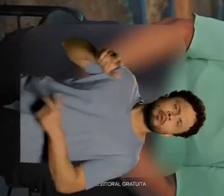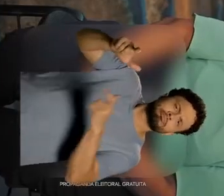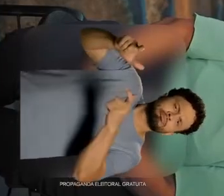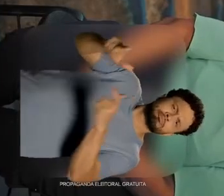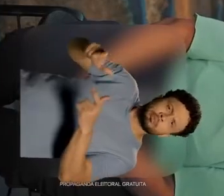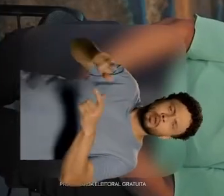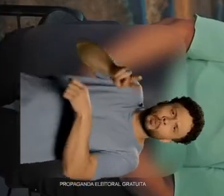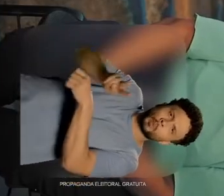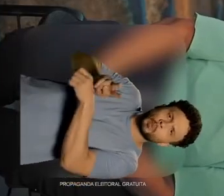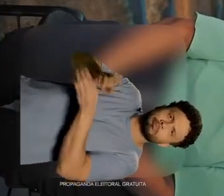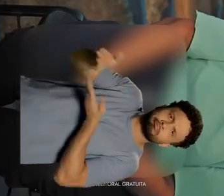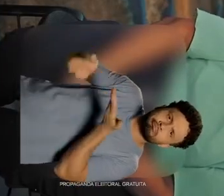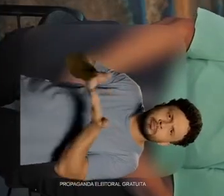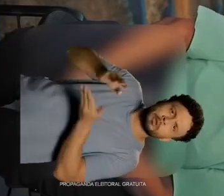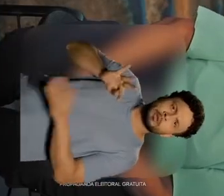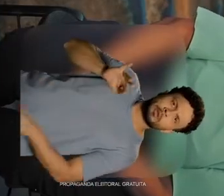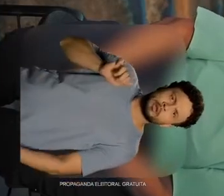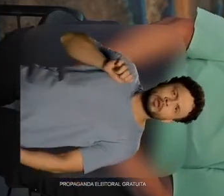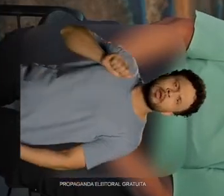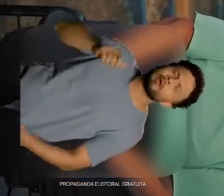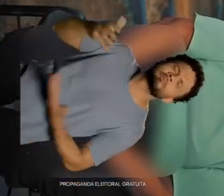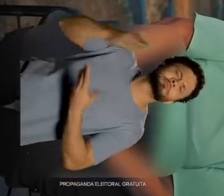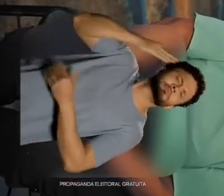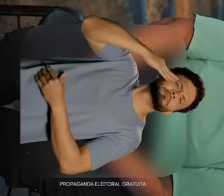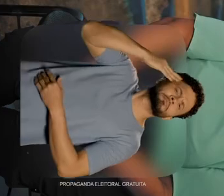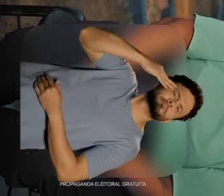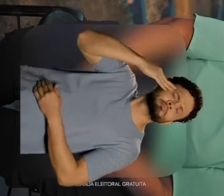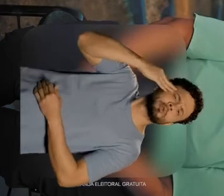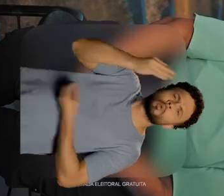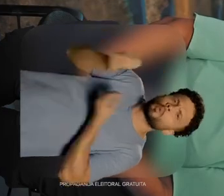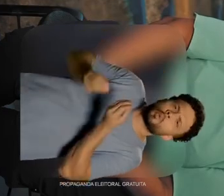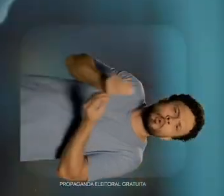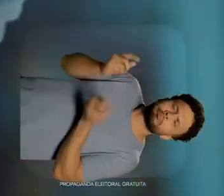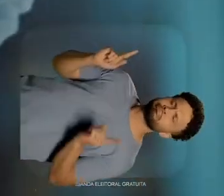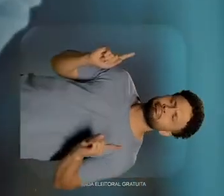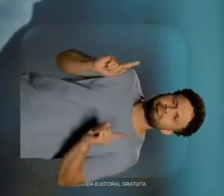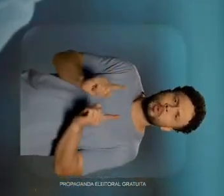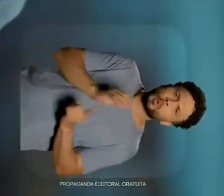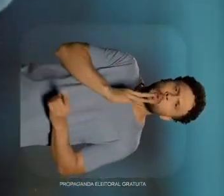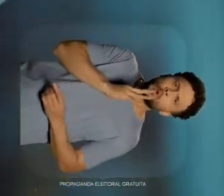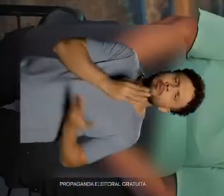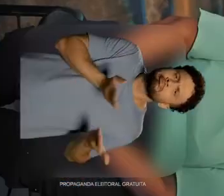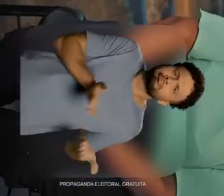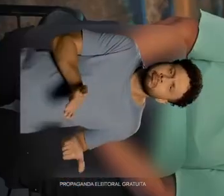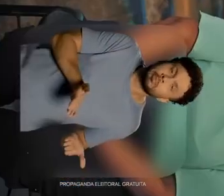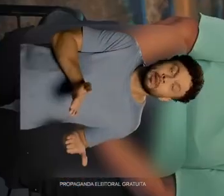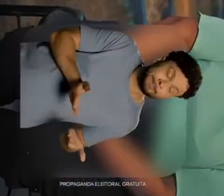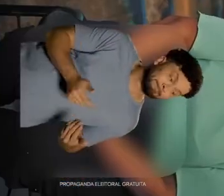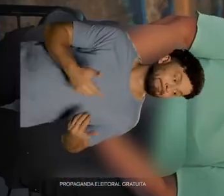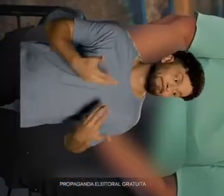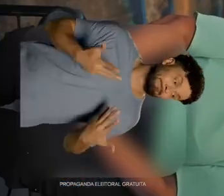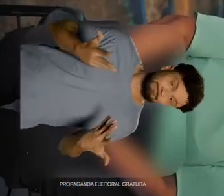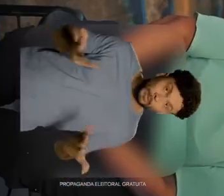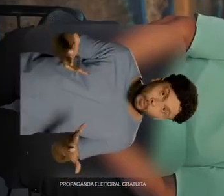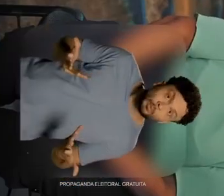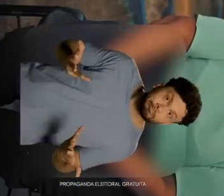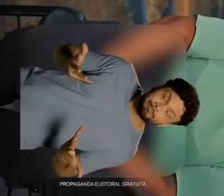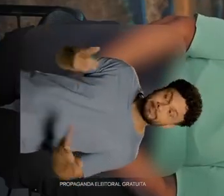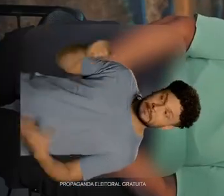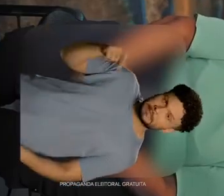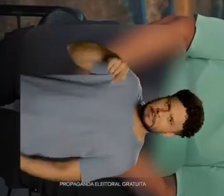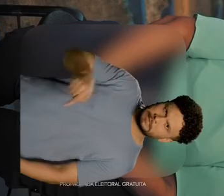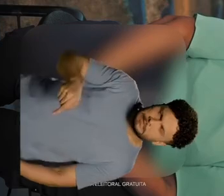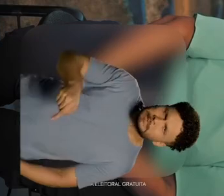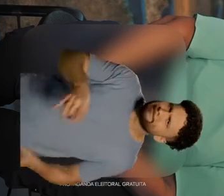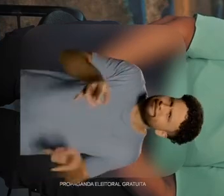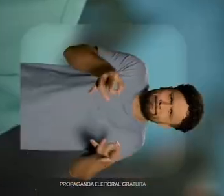o tratamento do TEA, e eu queria saber como vocês chegaram aqui, como conheceram esse espaço. Bom, na época que eu cheguei aqui, isso aqui era